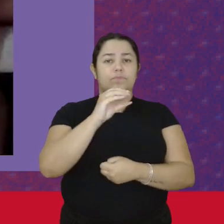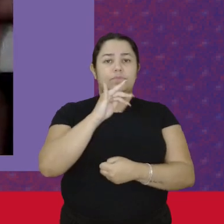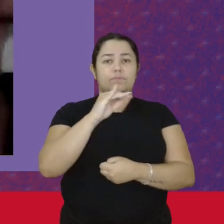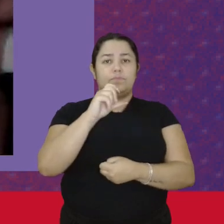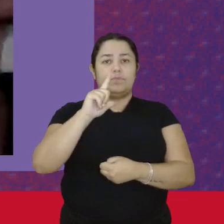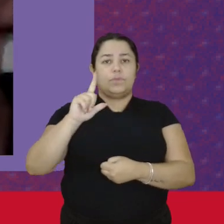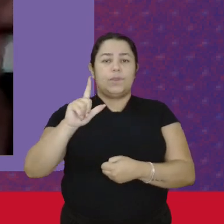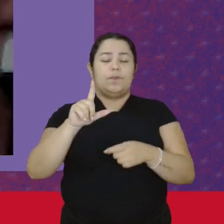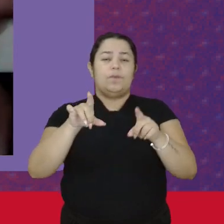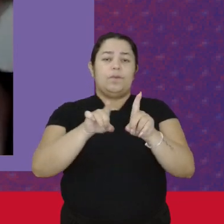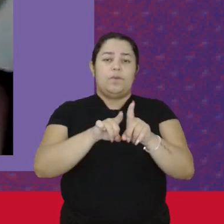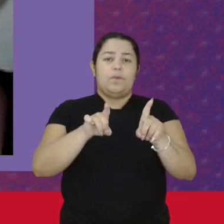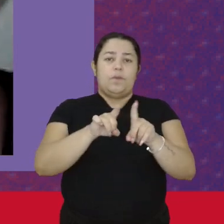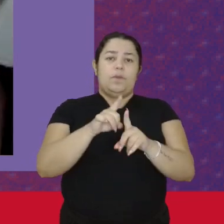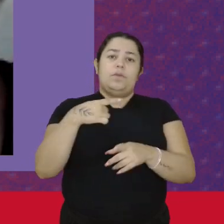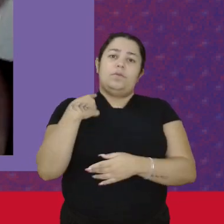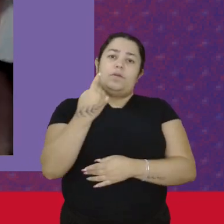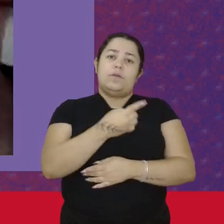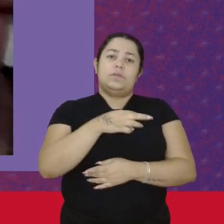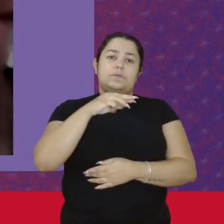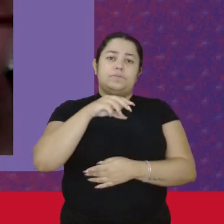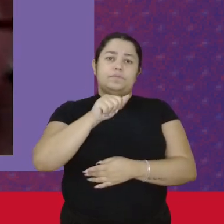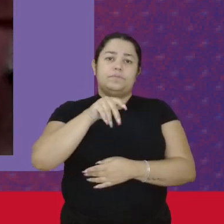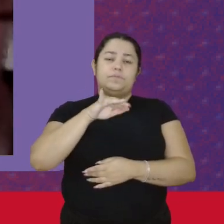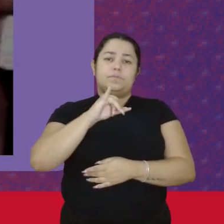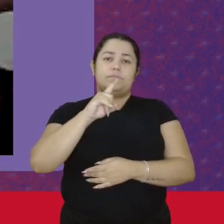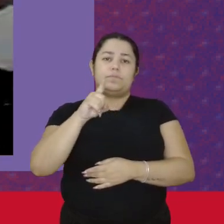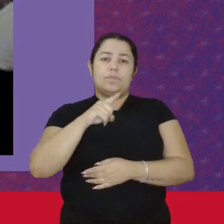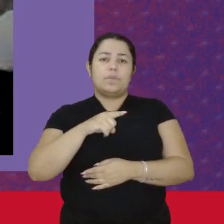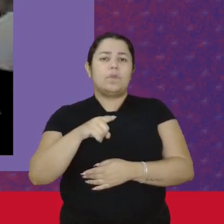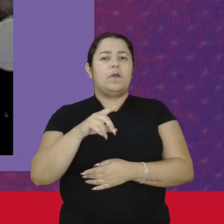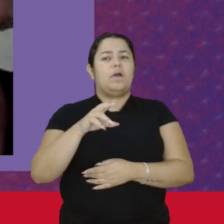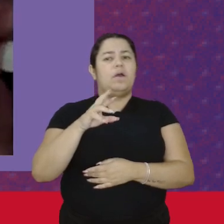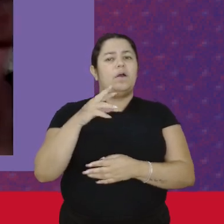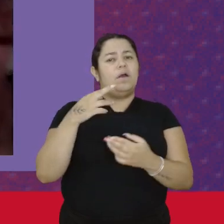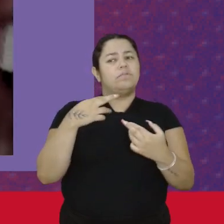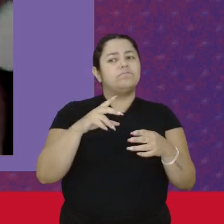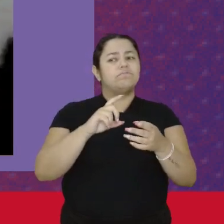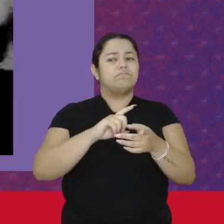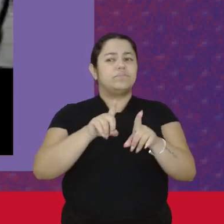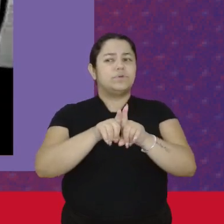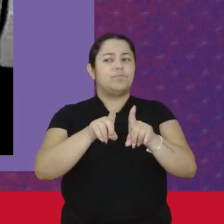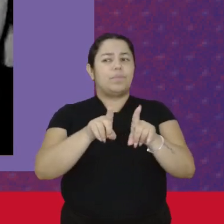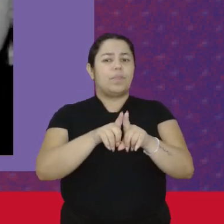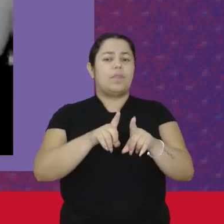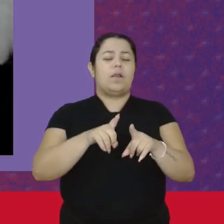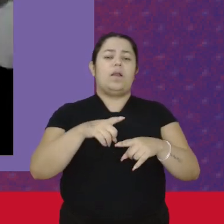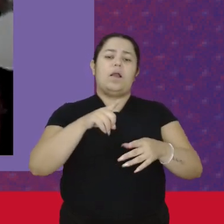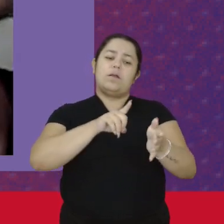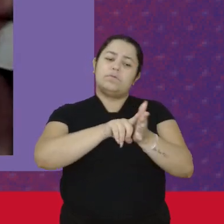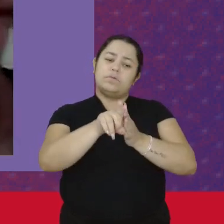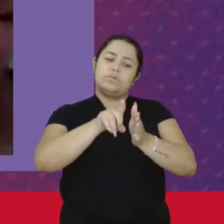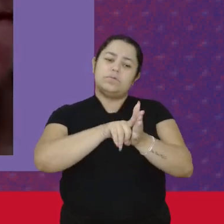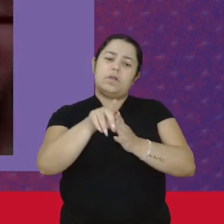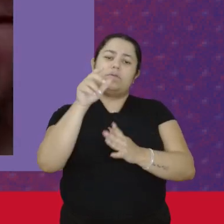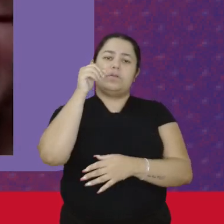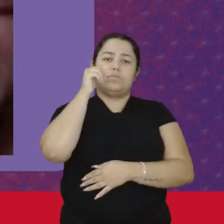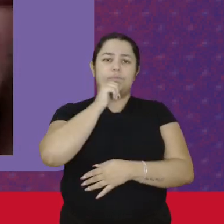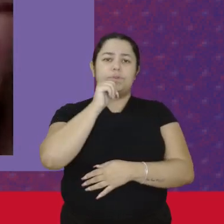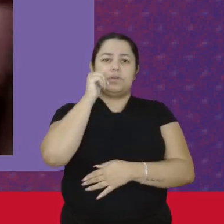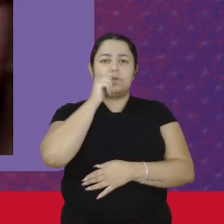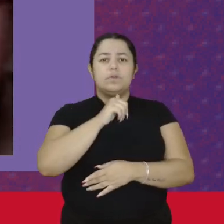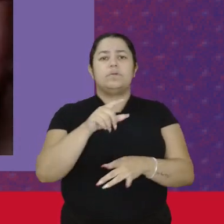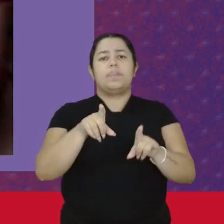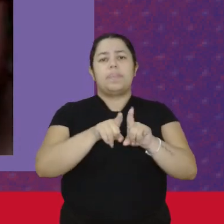a nossa matriz assim, de revolta, de análise da condição das mulheres, ela